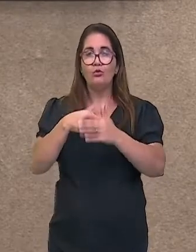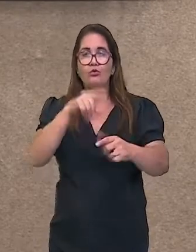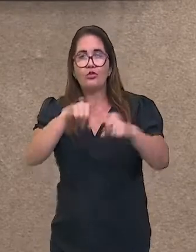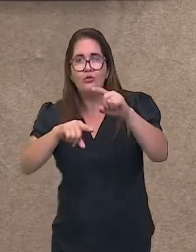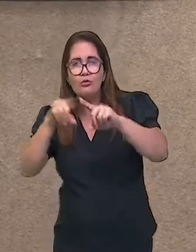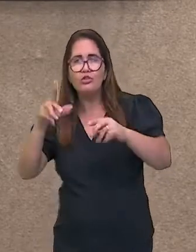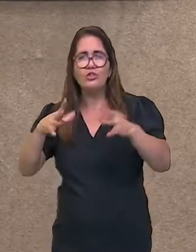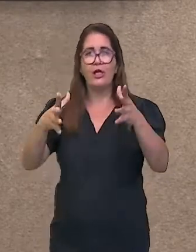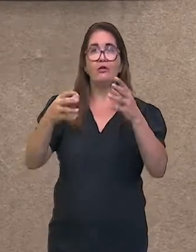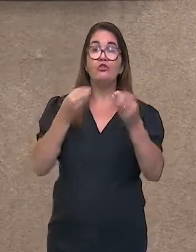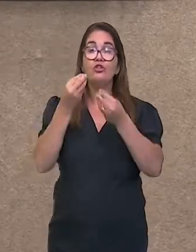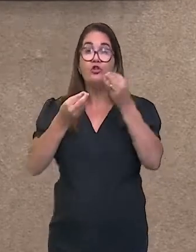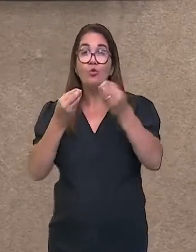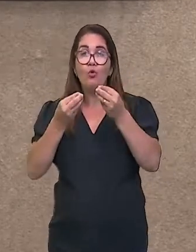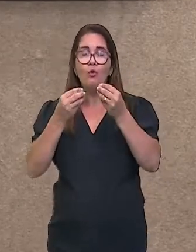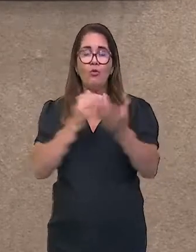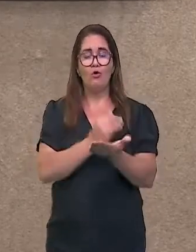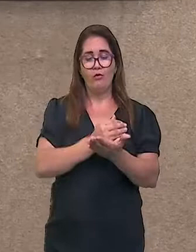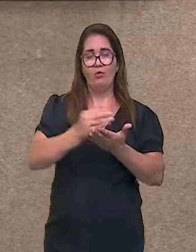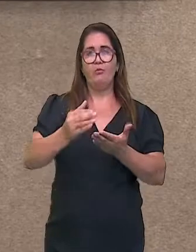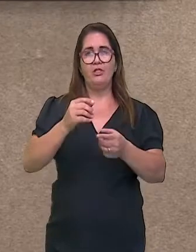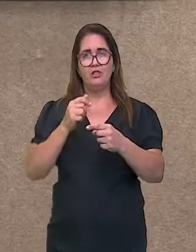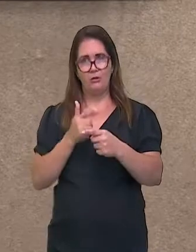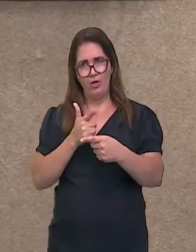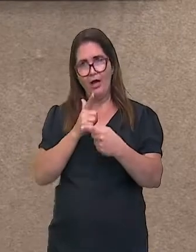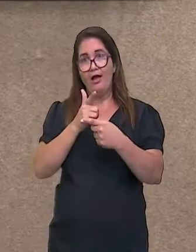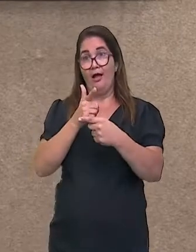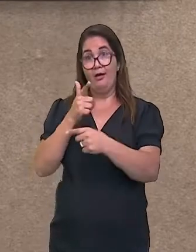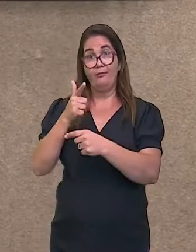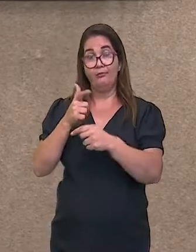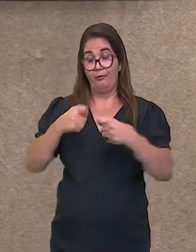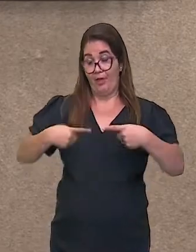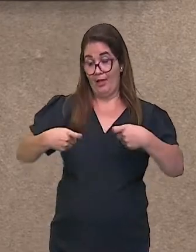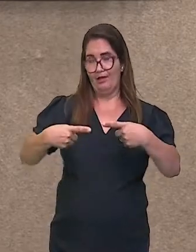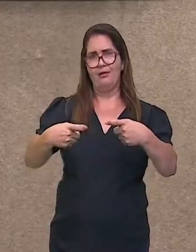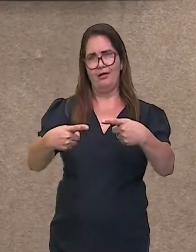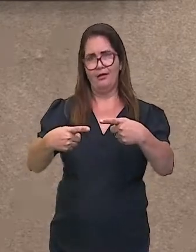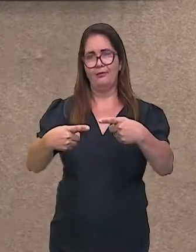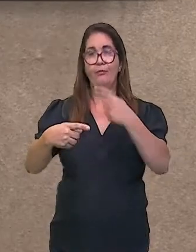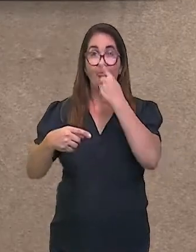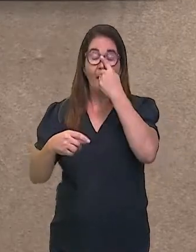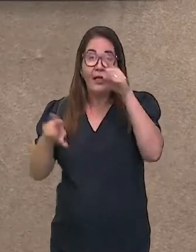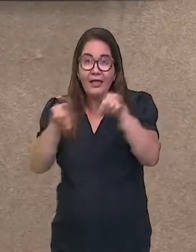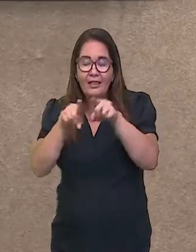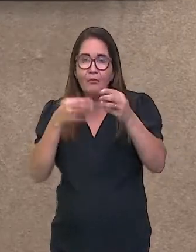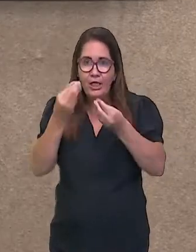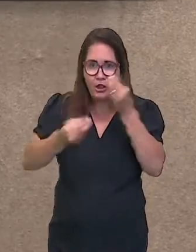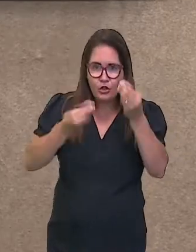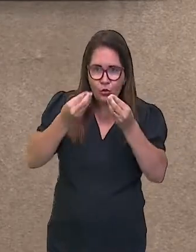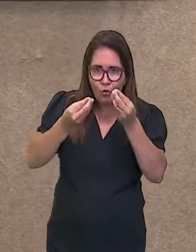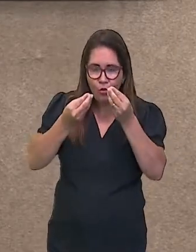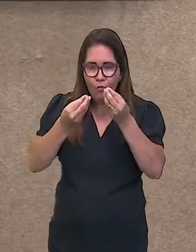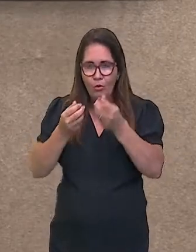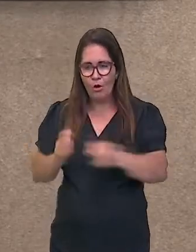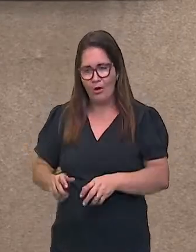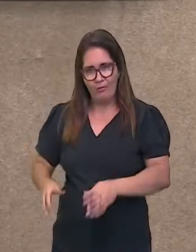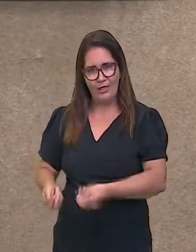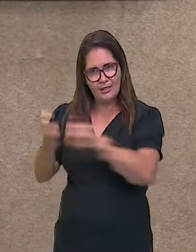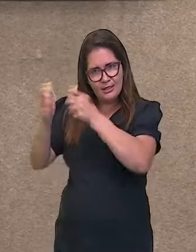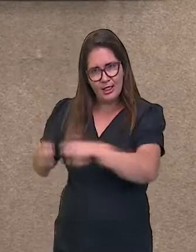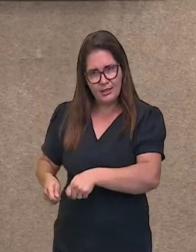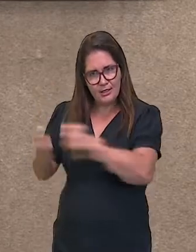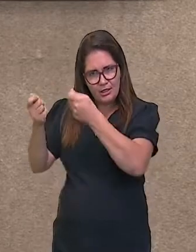anos, de 1914 a 1918. Isso foi o resultado das transformações que aconteciam na